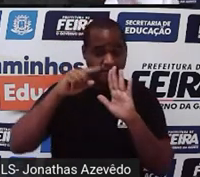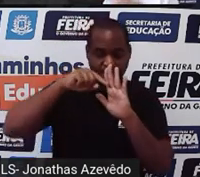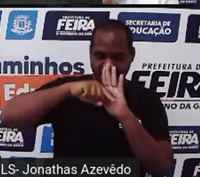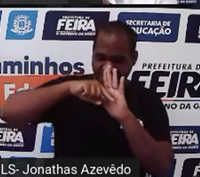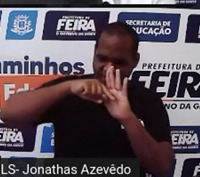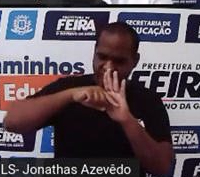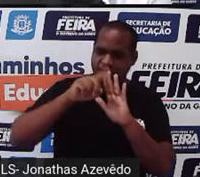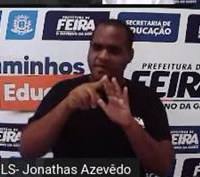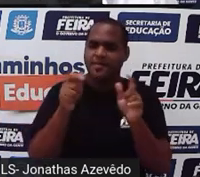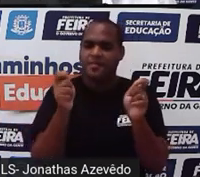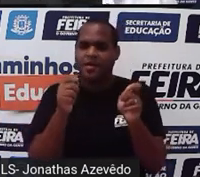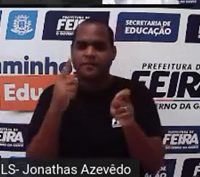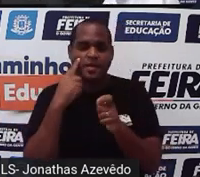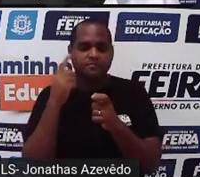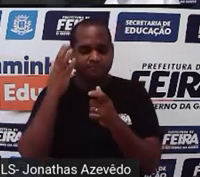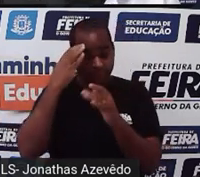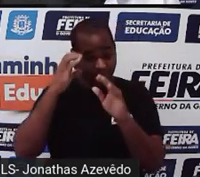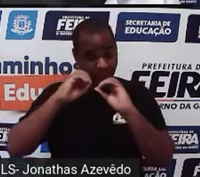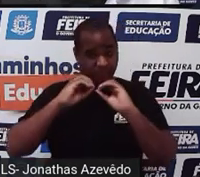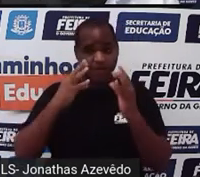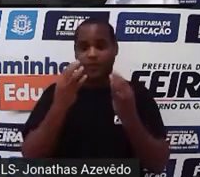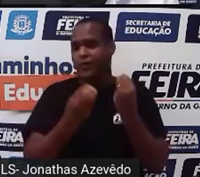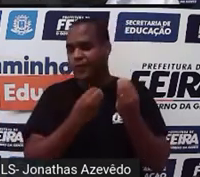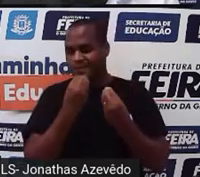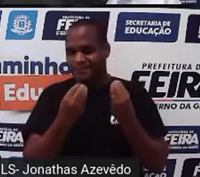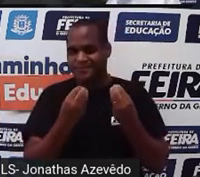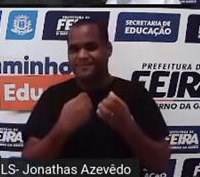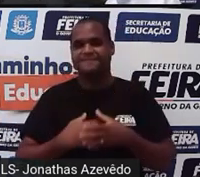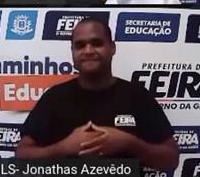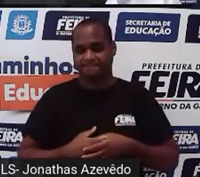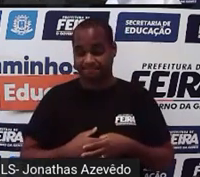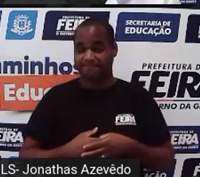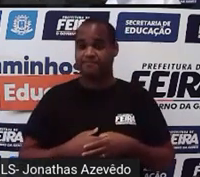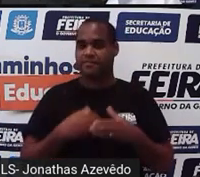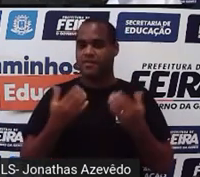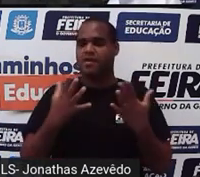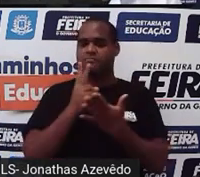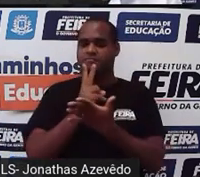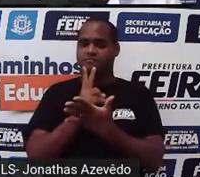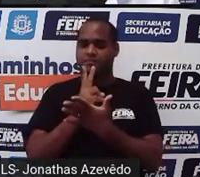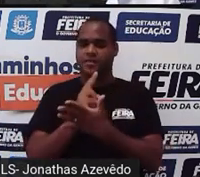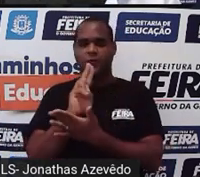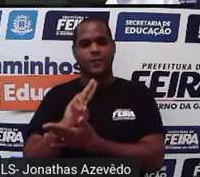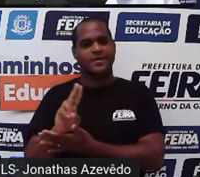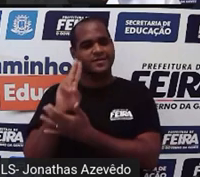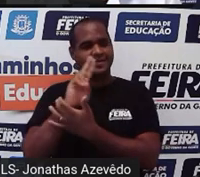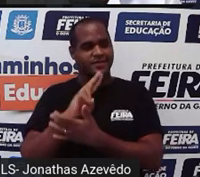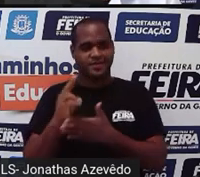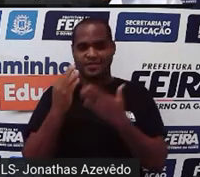o quanto é que a gente está entendendo das coisas tá bom a gente sempre usa esse parâmetro Zinho aqui ó